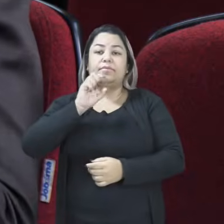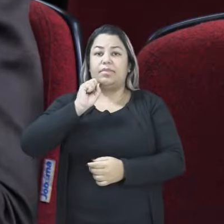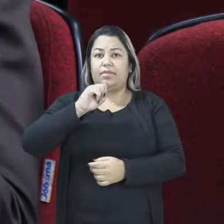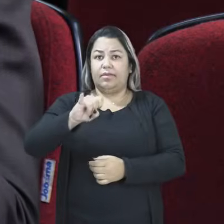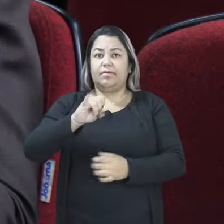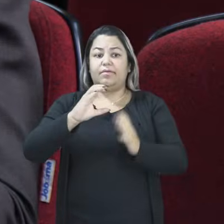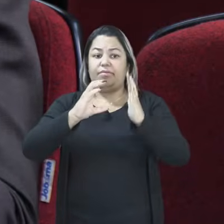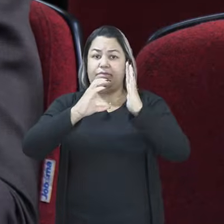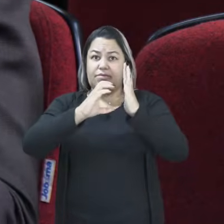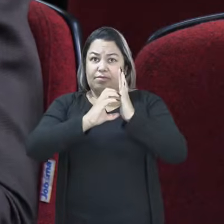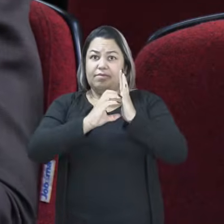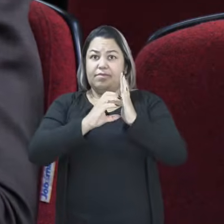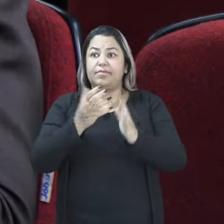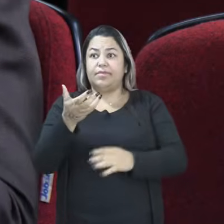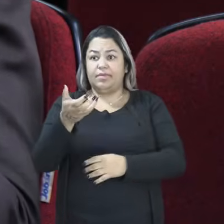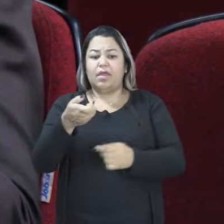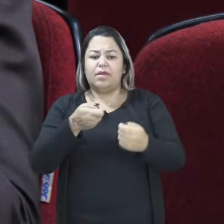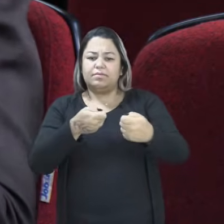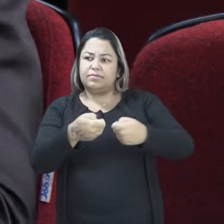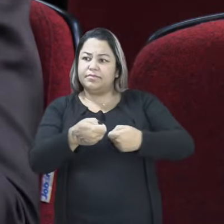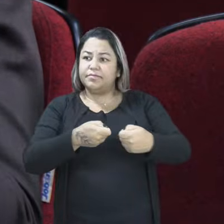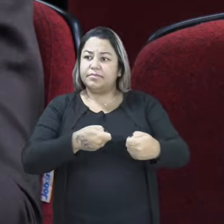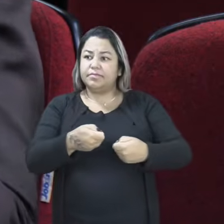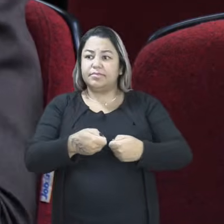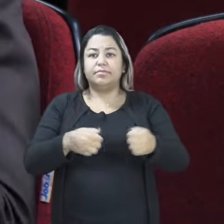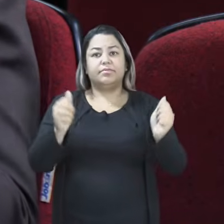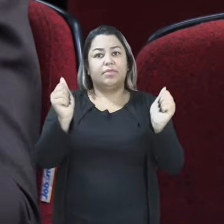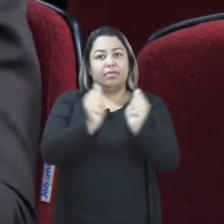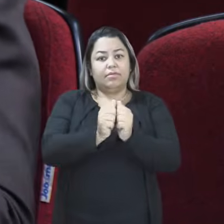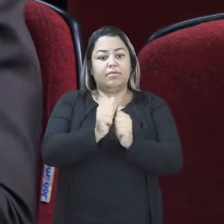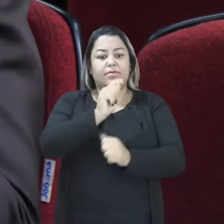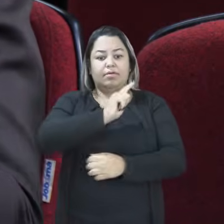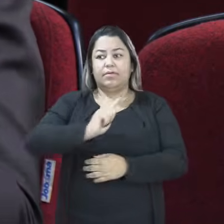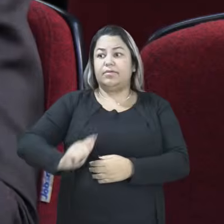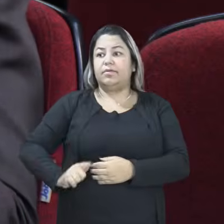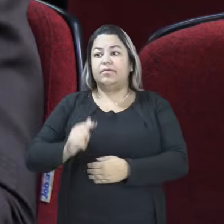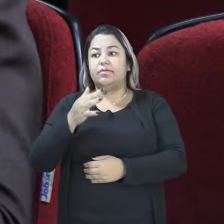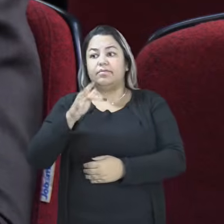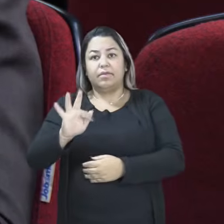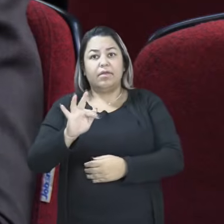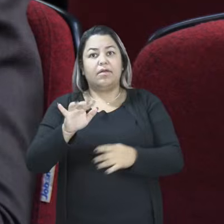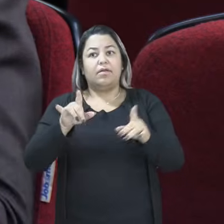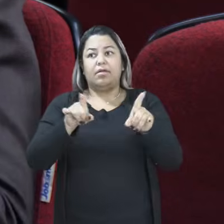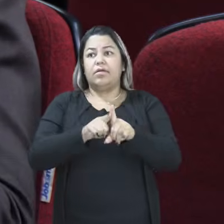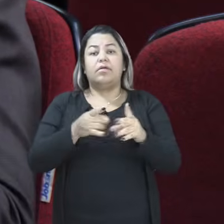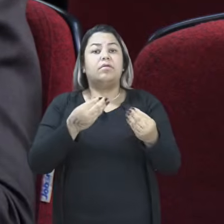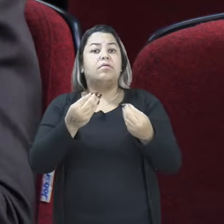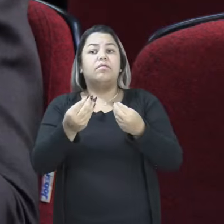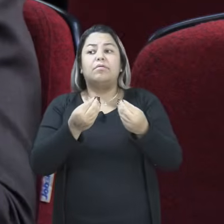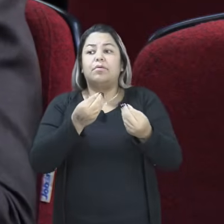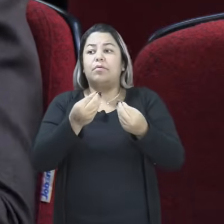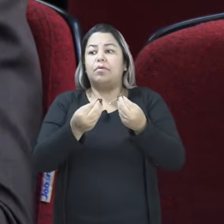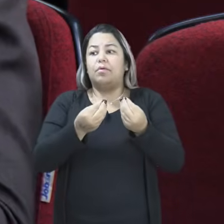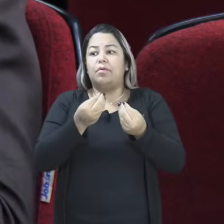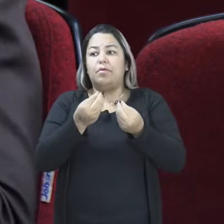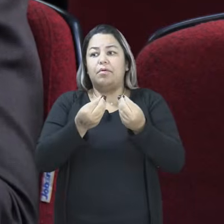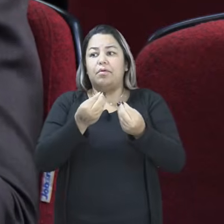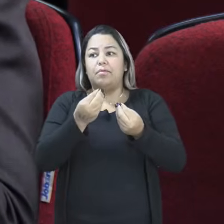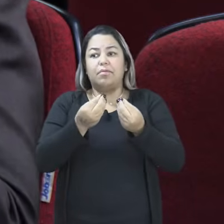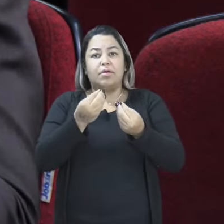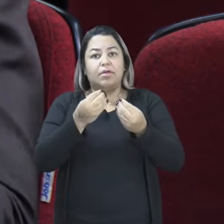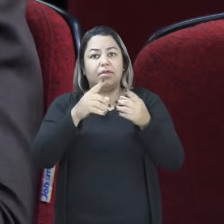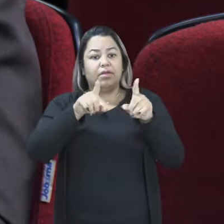pretende articular junto com o governo federal alguma forma diplomática, qual a forma de chegar a um